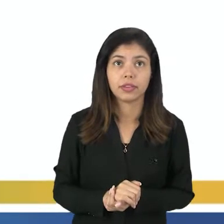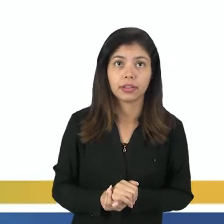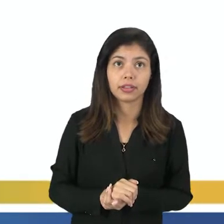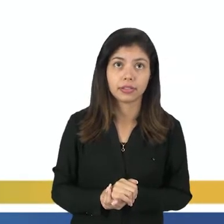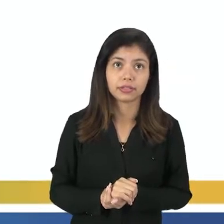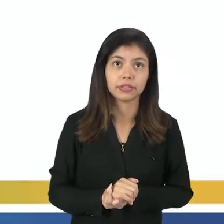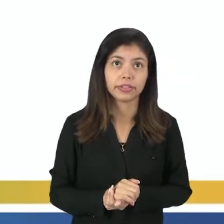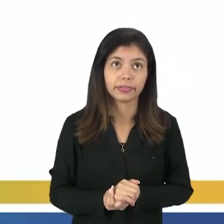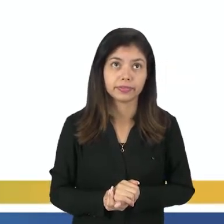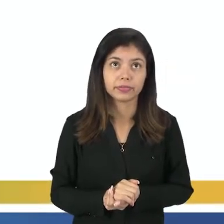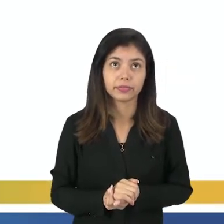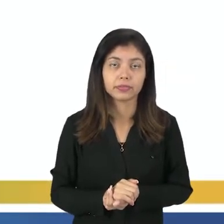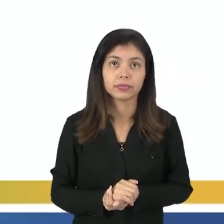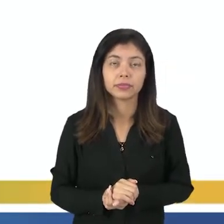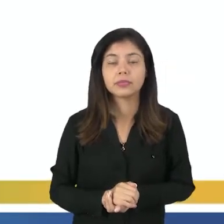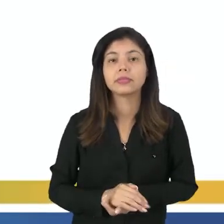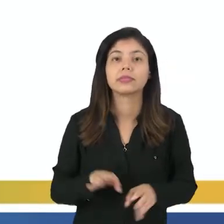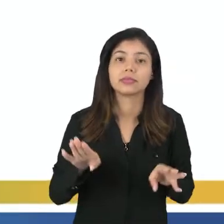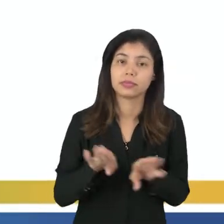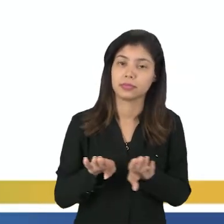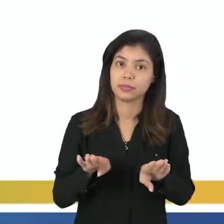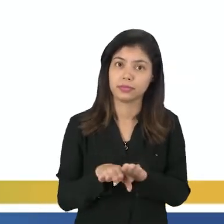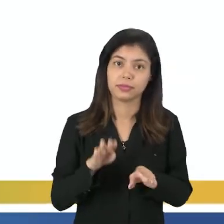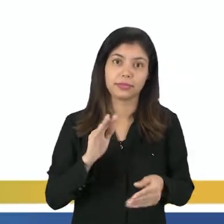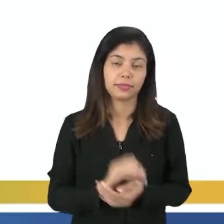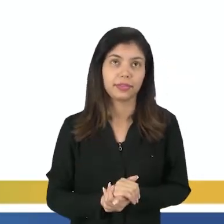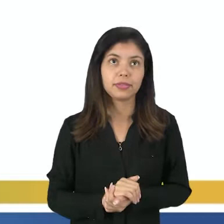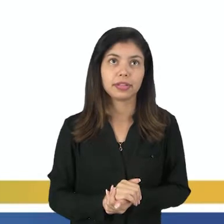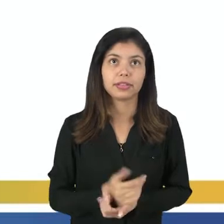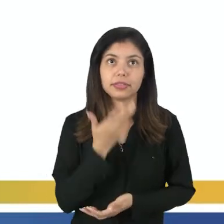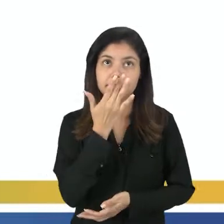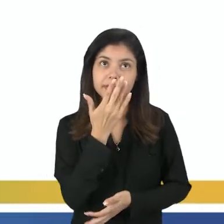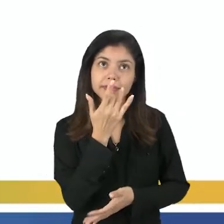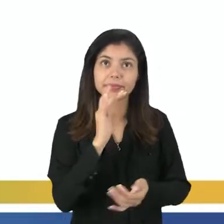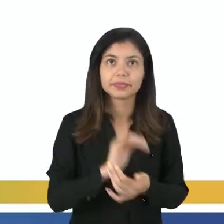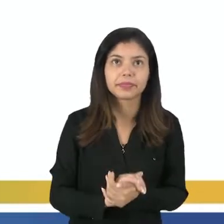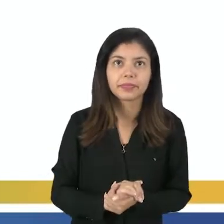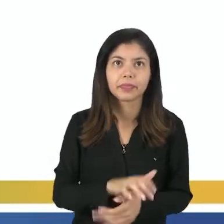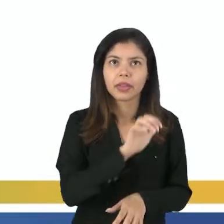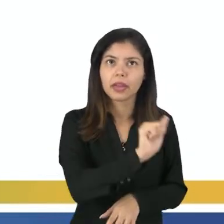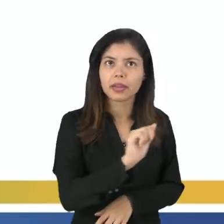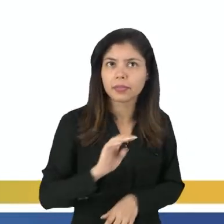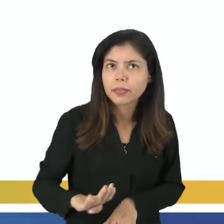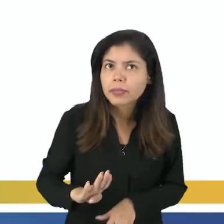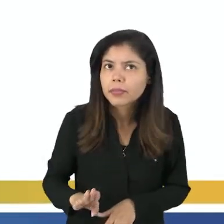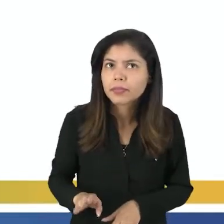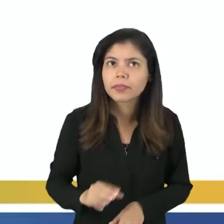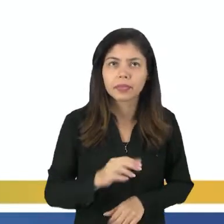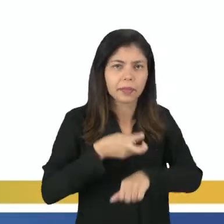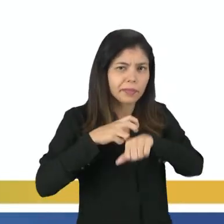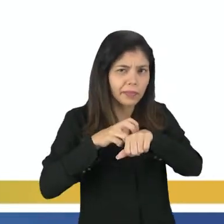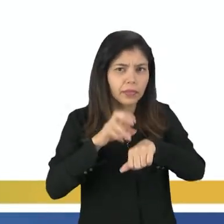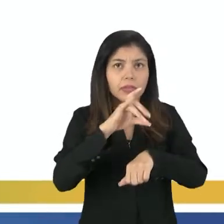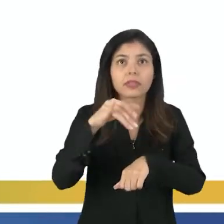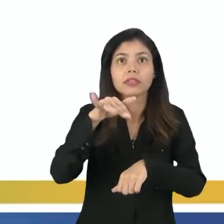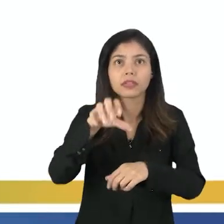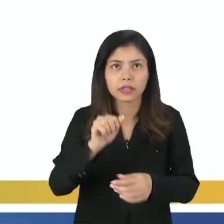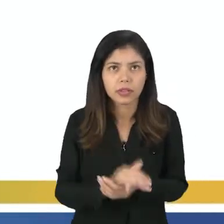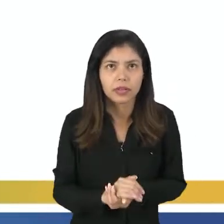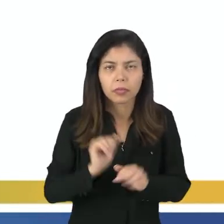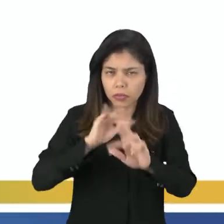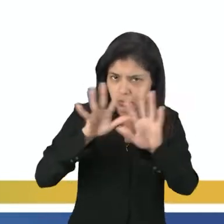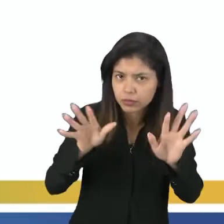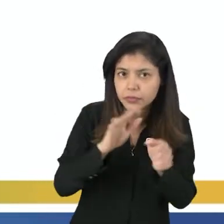Vou pegar aqui mais uma. Que cor é A e B? Parece que é um cinza ali, um cinza mais claro,